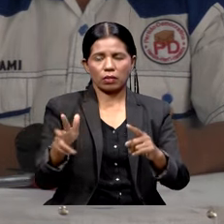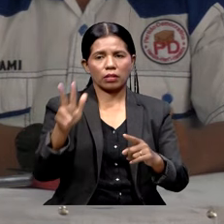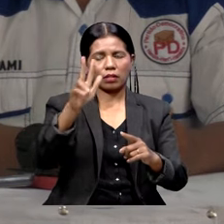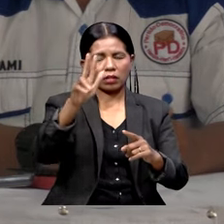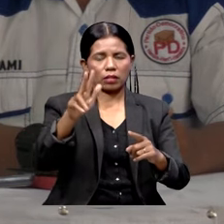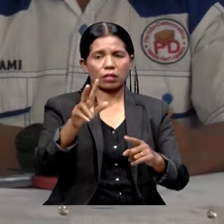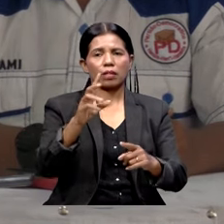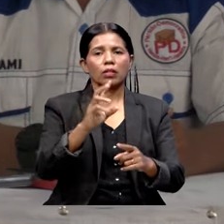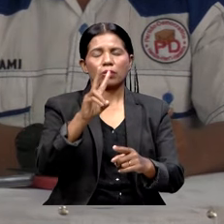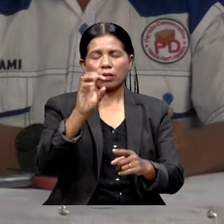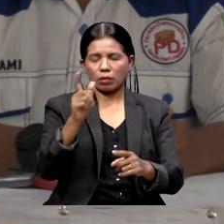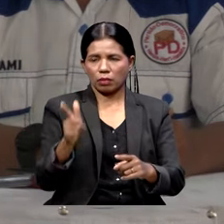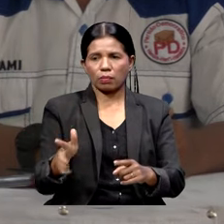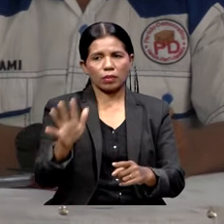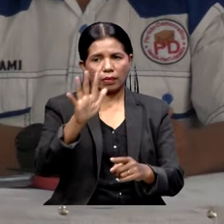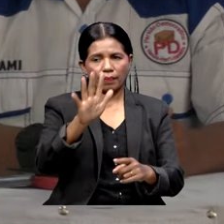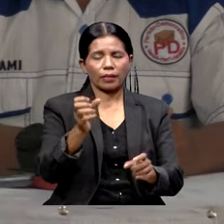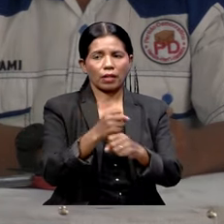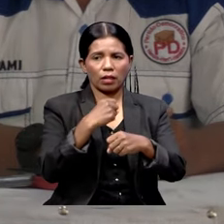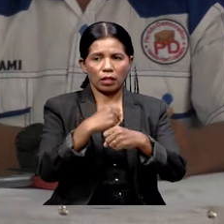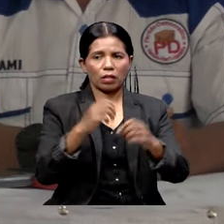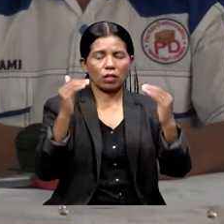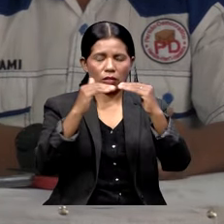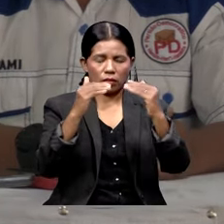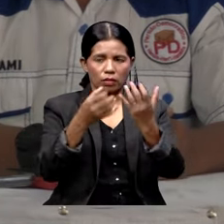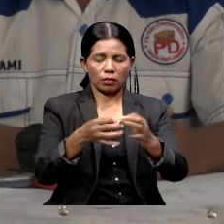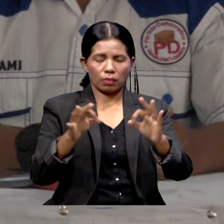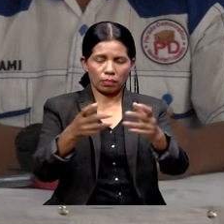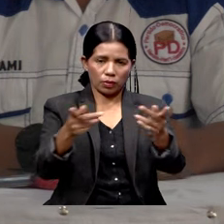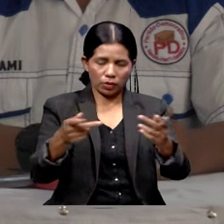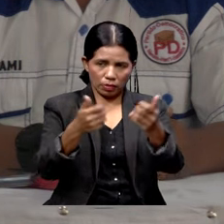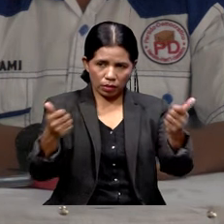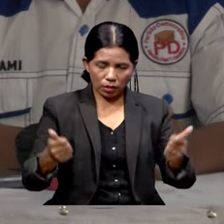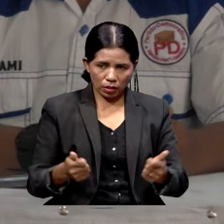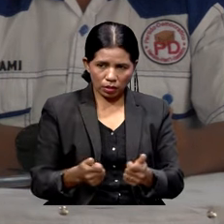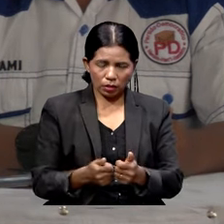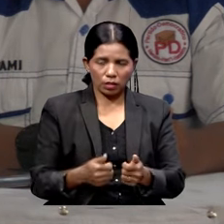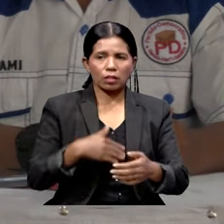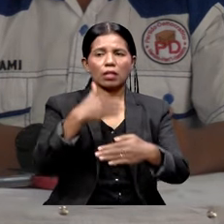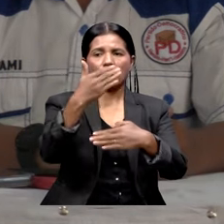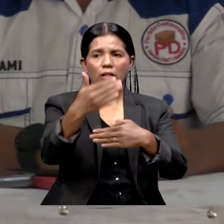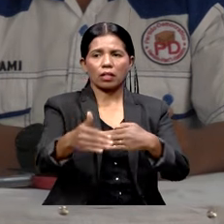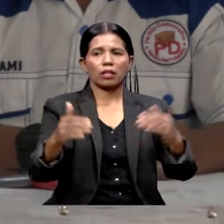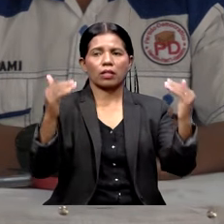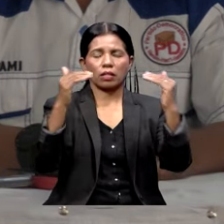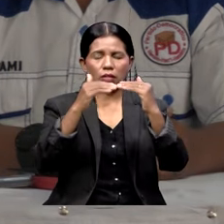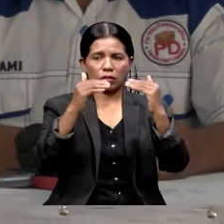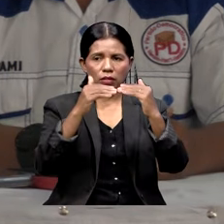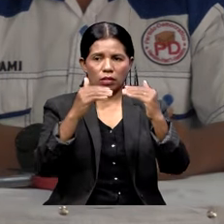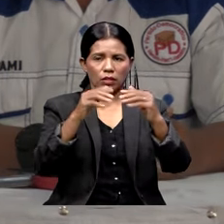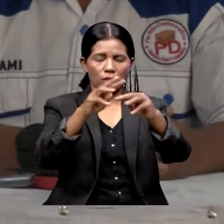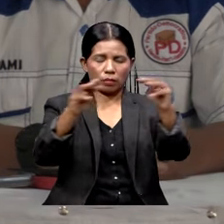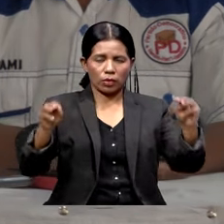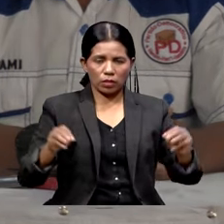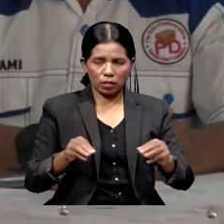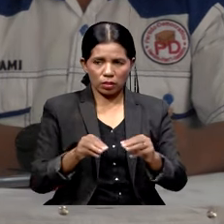fevereiro de 2025. Já foi halotia conferência posto administrativo, maka se hakat ba conferência